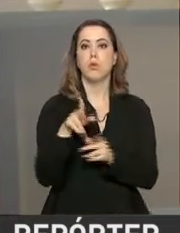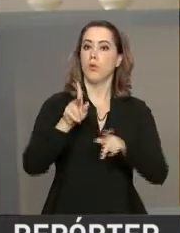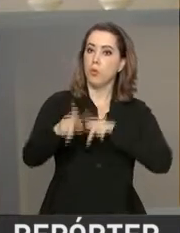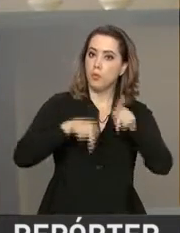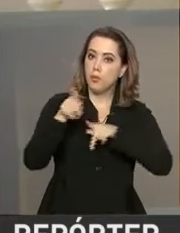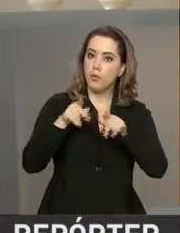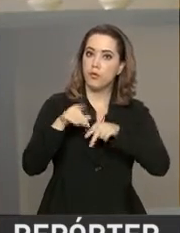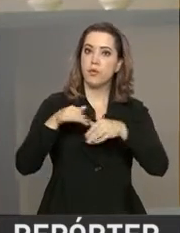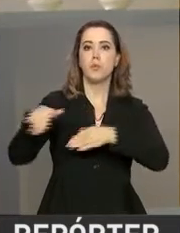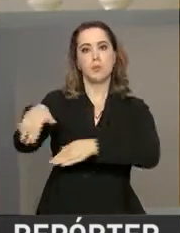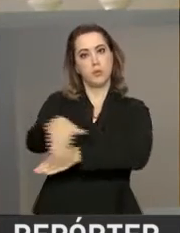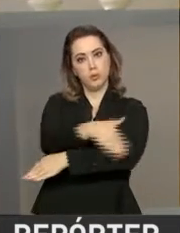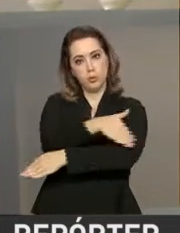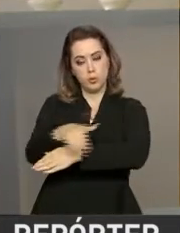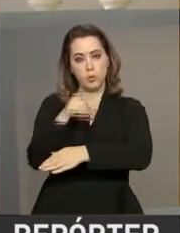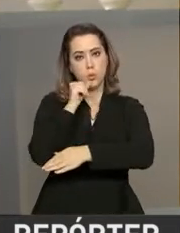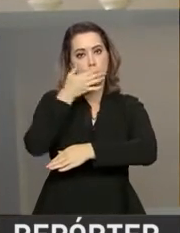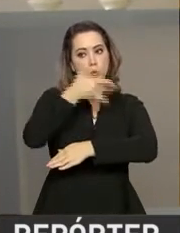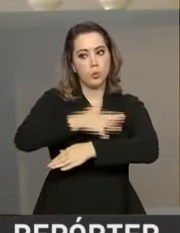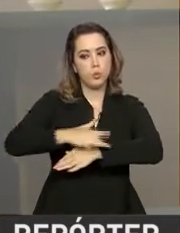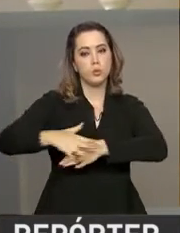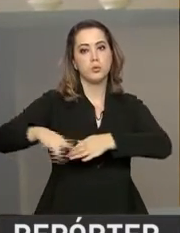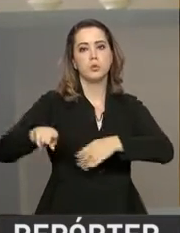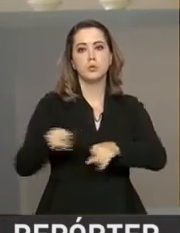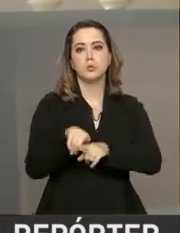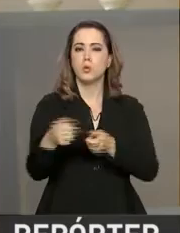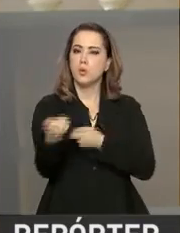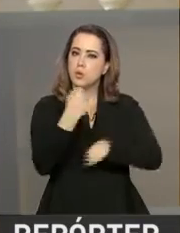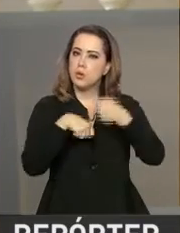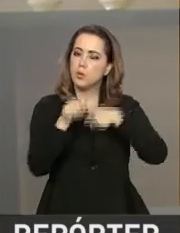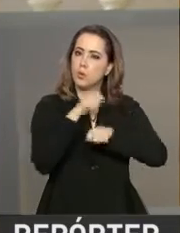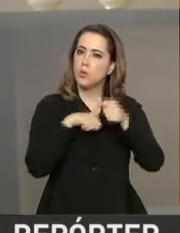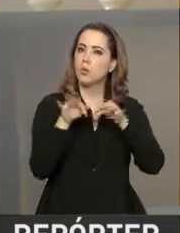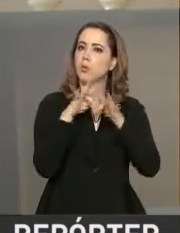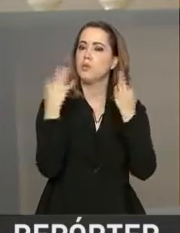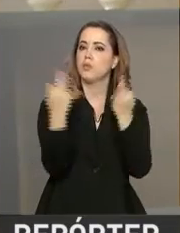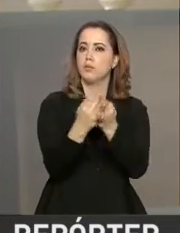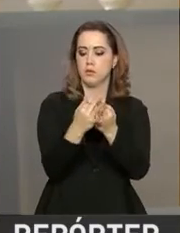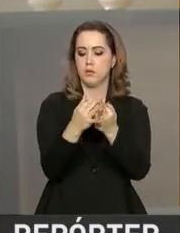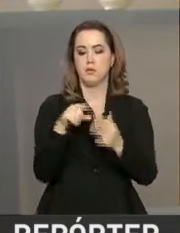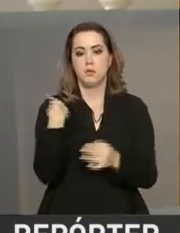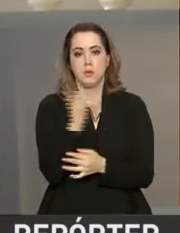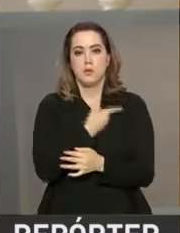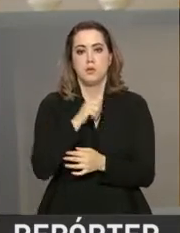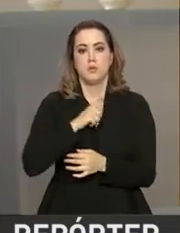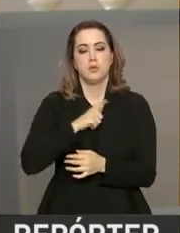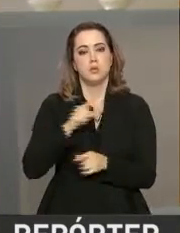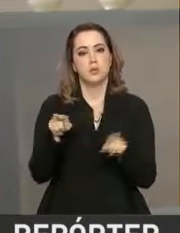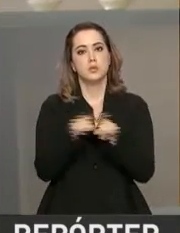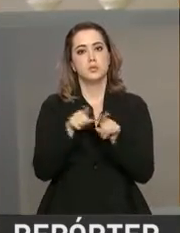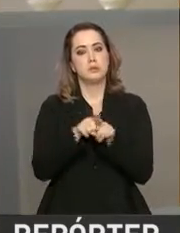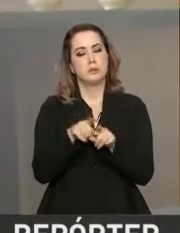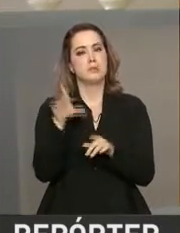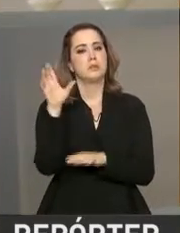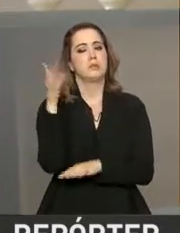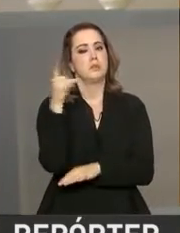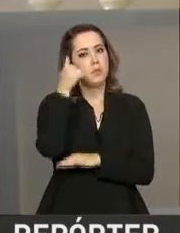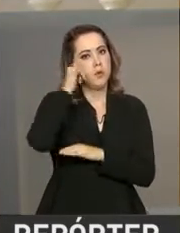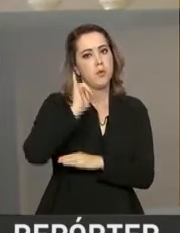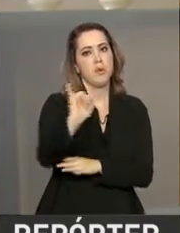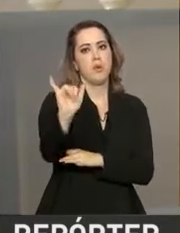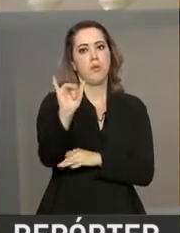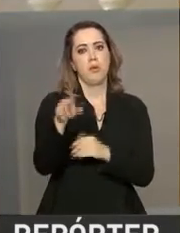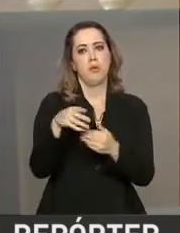isso economia solidária nós estaremos trabalhando a contenção de erosões replantio de